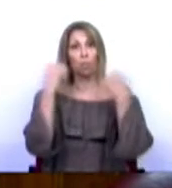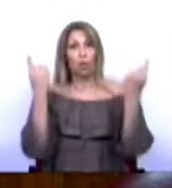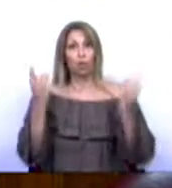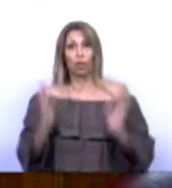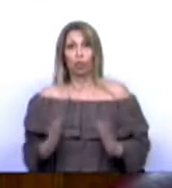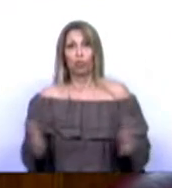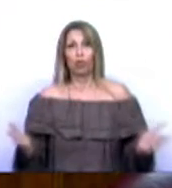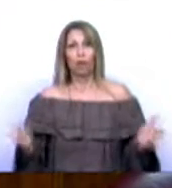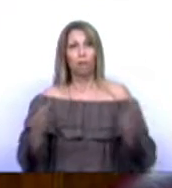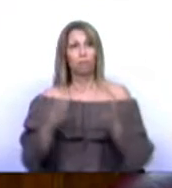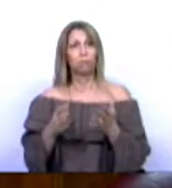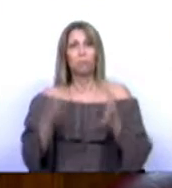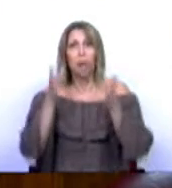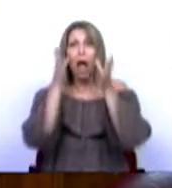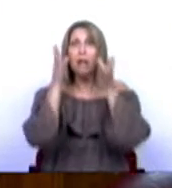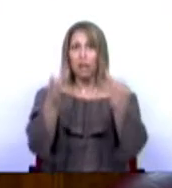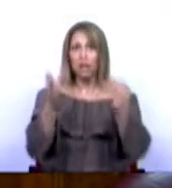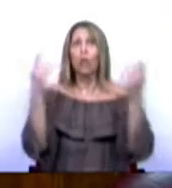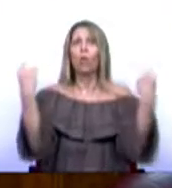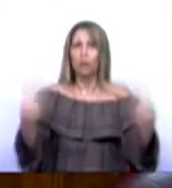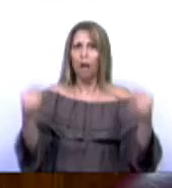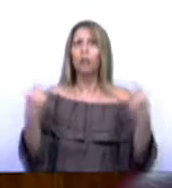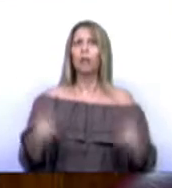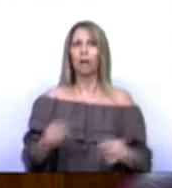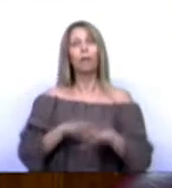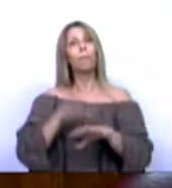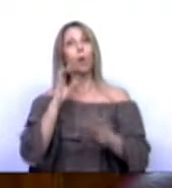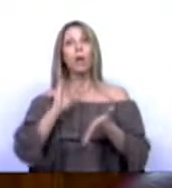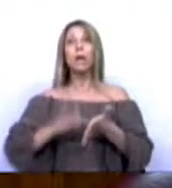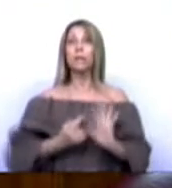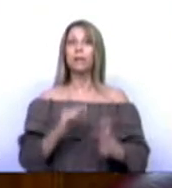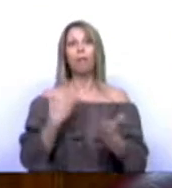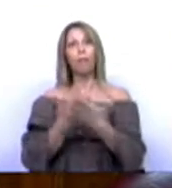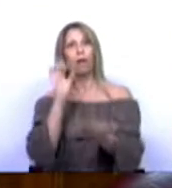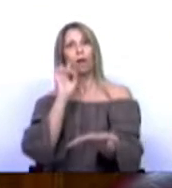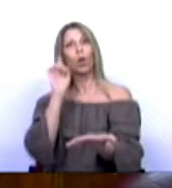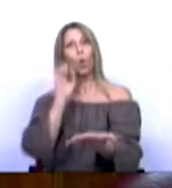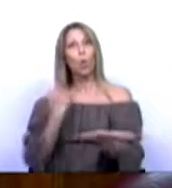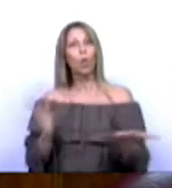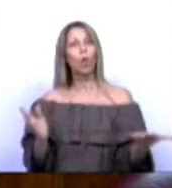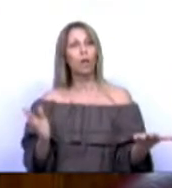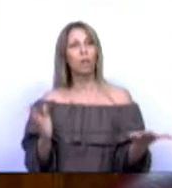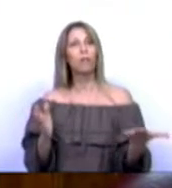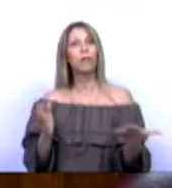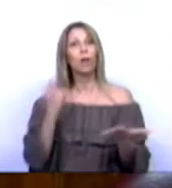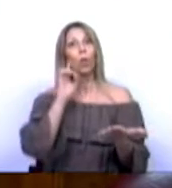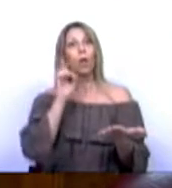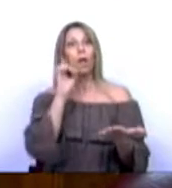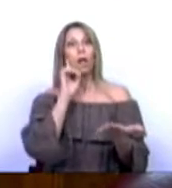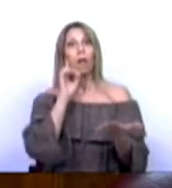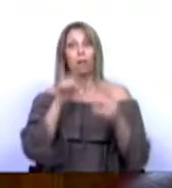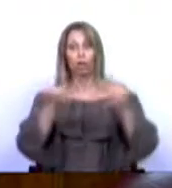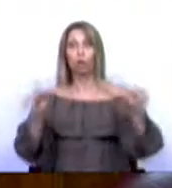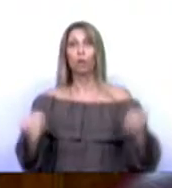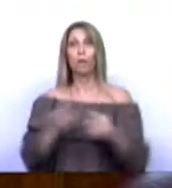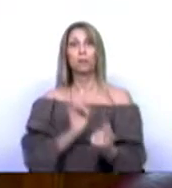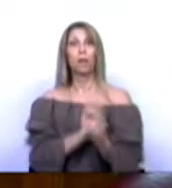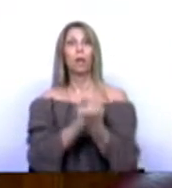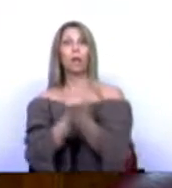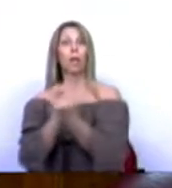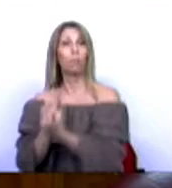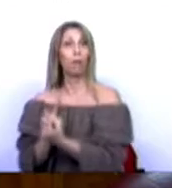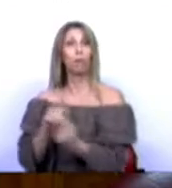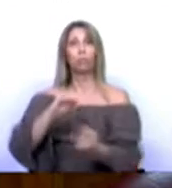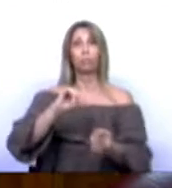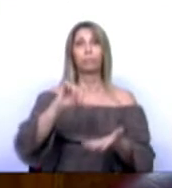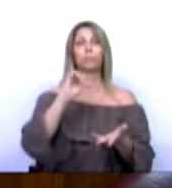mesmo, desatento relativamente a estas necessidades de qualificar os espaços de atendimento e dos equipamentos de saúde do Distrito de